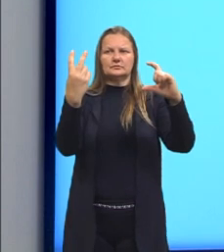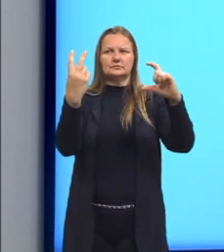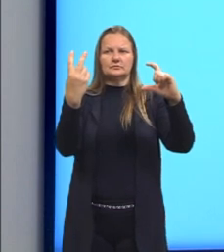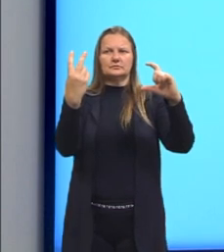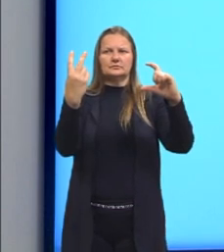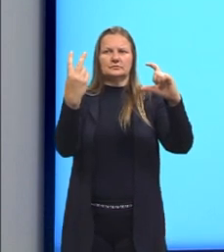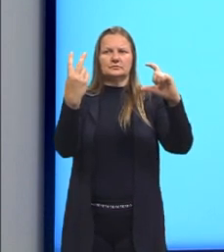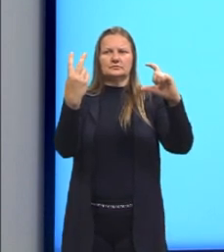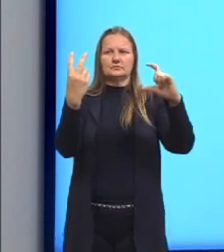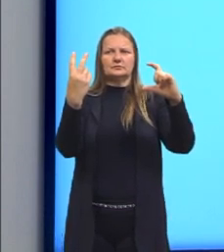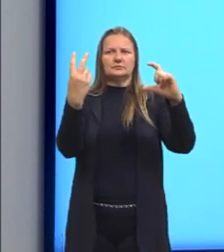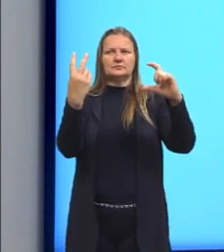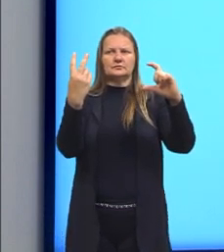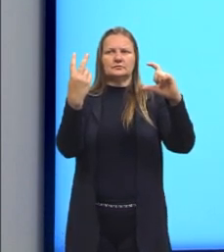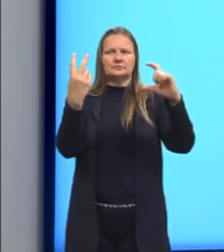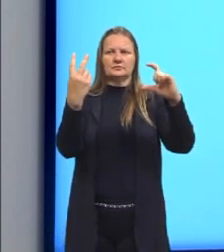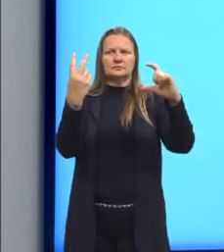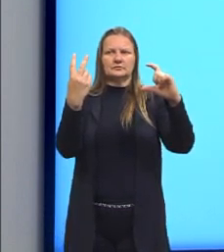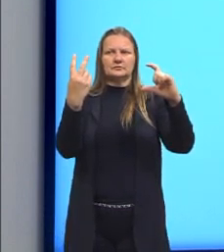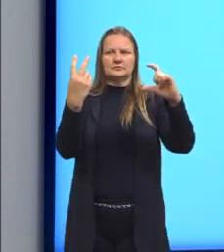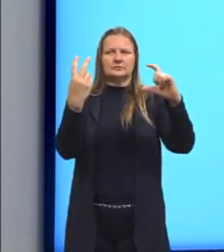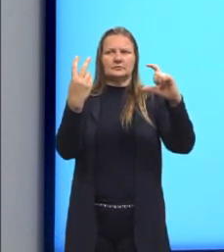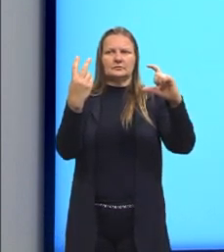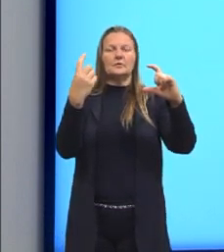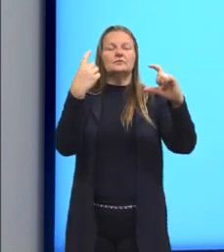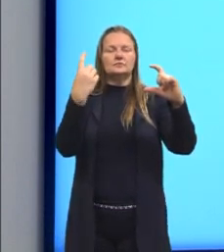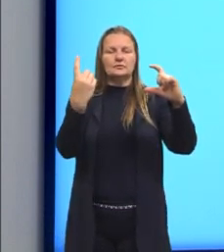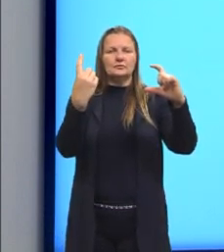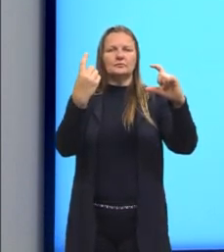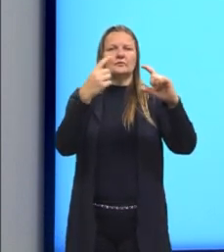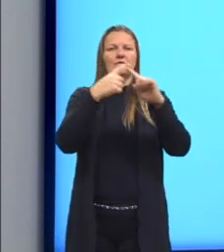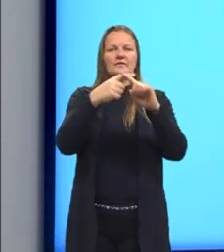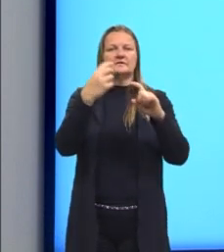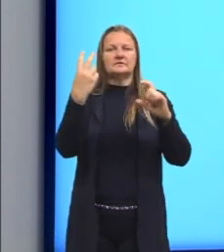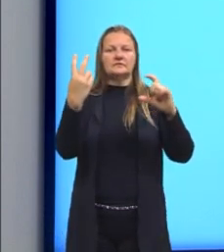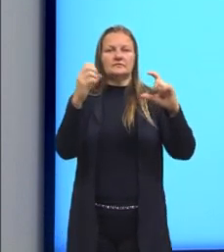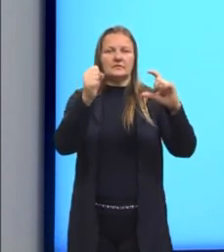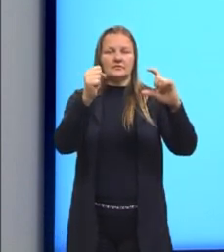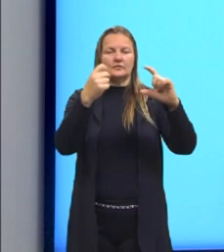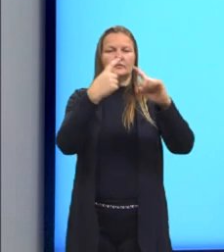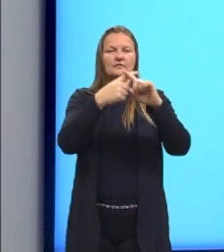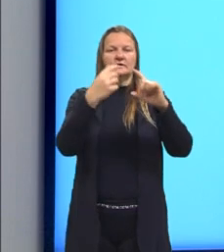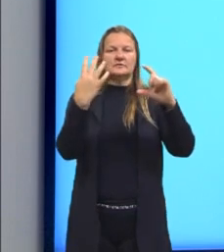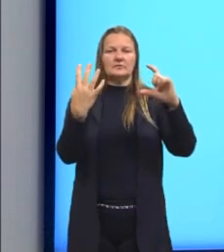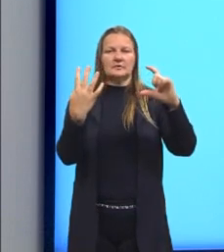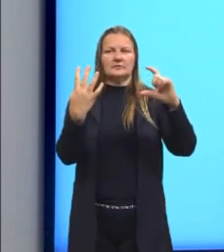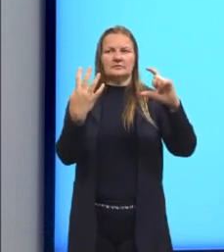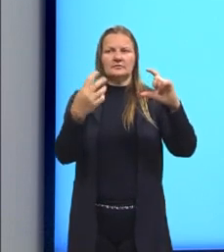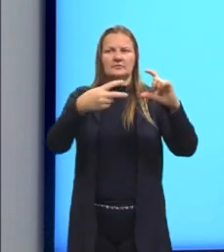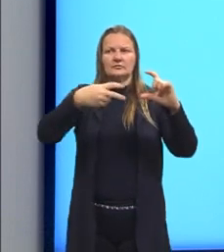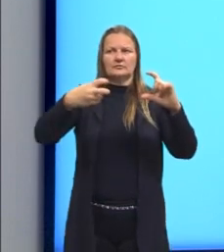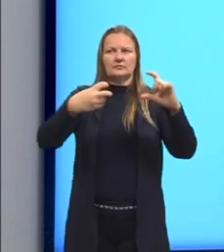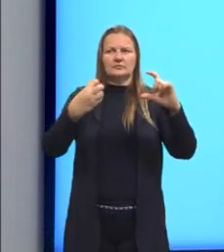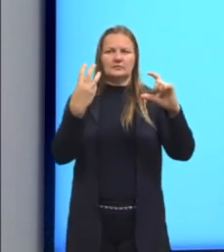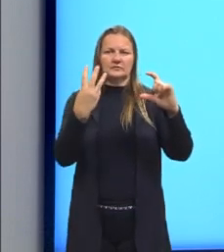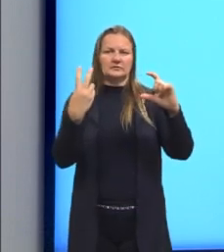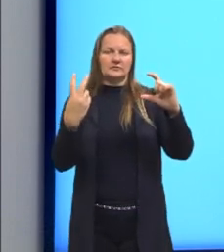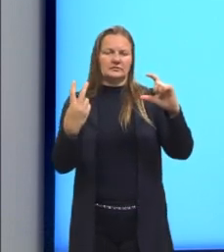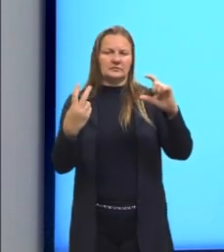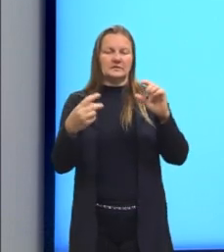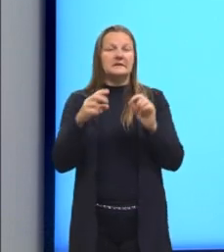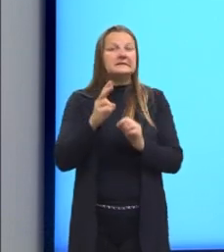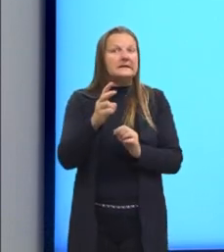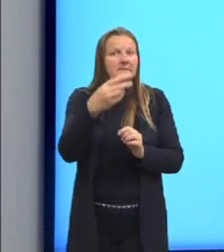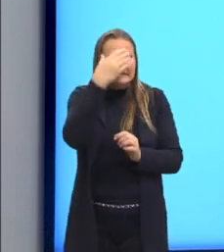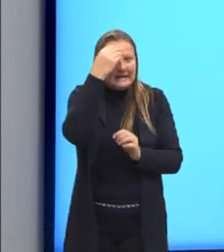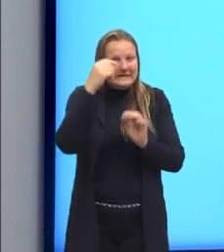o menos E aí multiplicamos um vezes 8 vezes 4 que daria 32